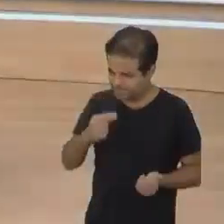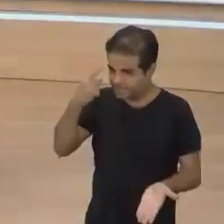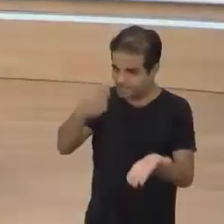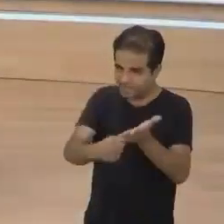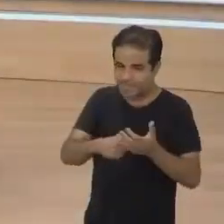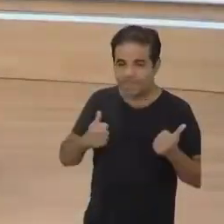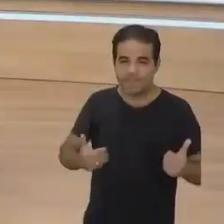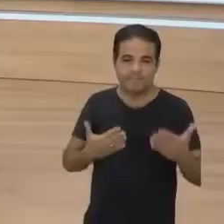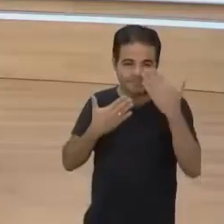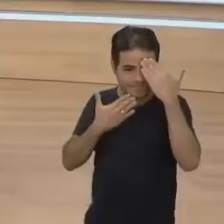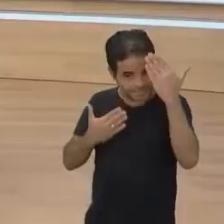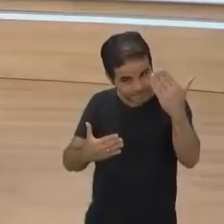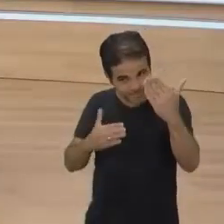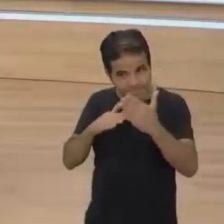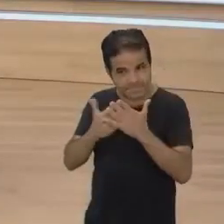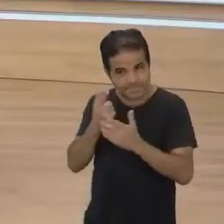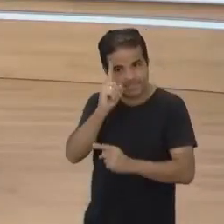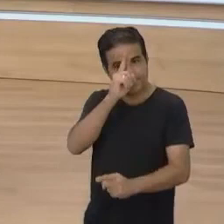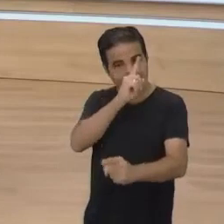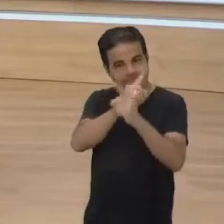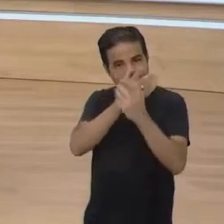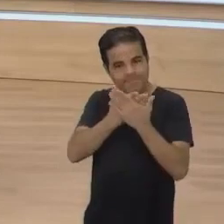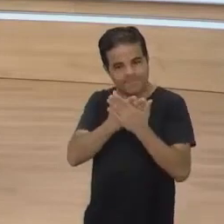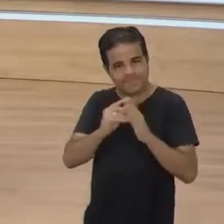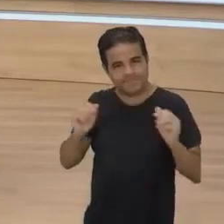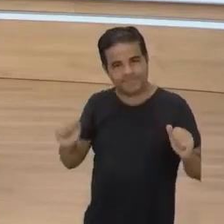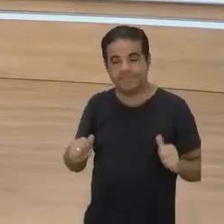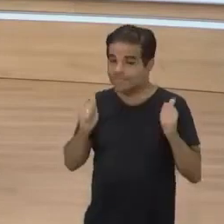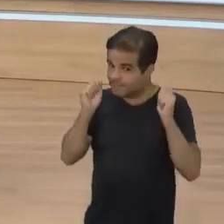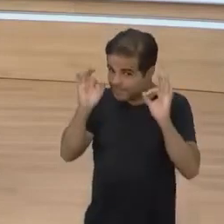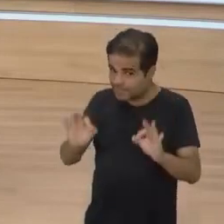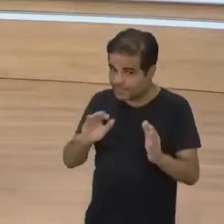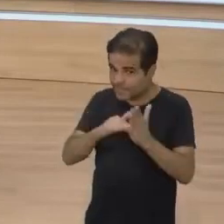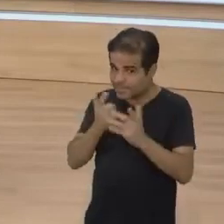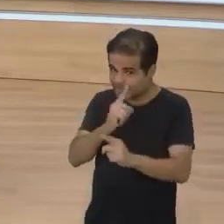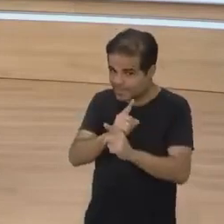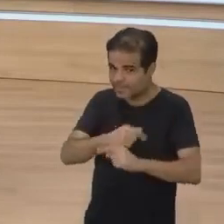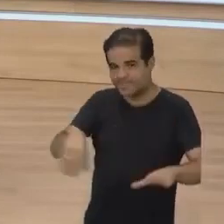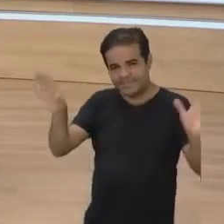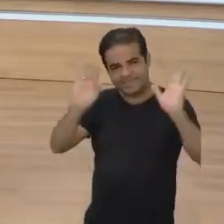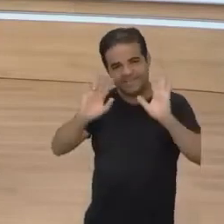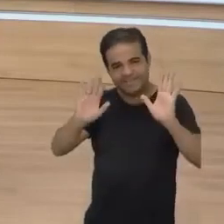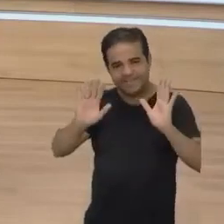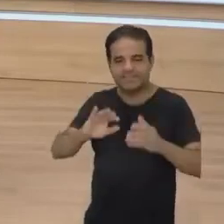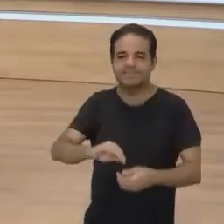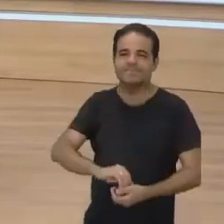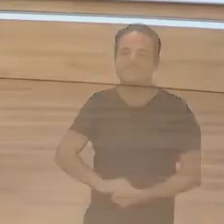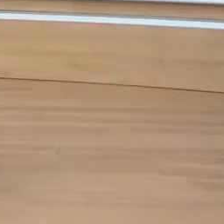Obrigada e até nossa próxima aula. Isso mesmo, até mais, pessoal. Tchau, tchau.